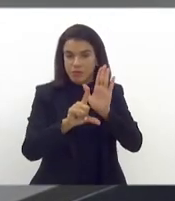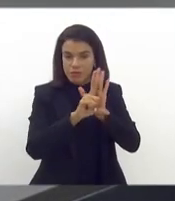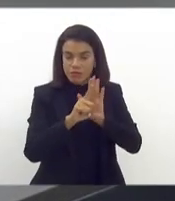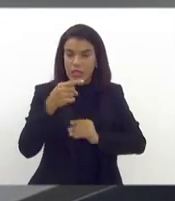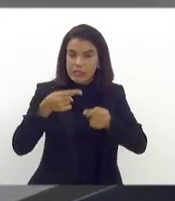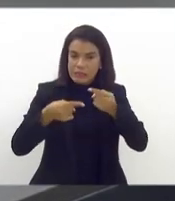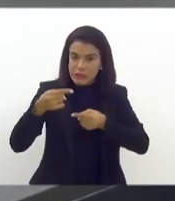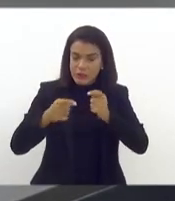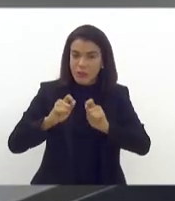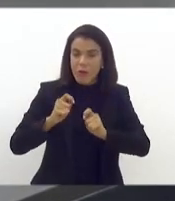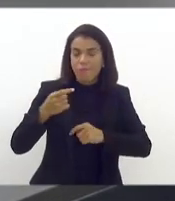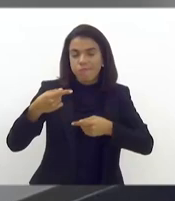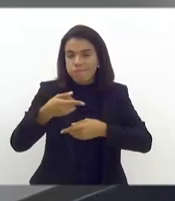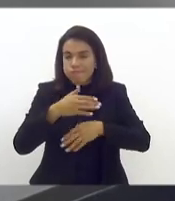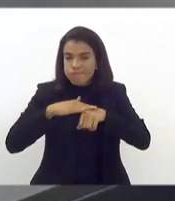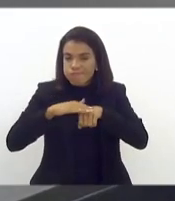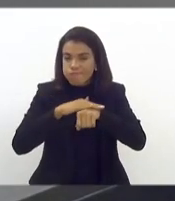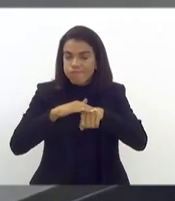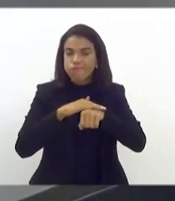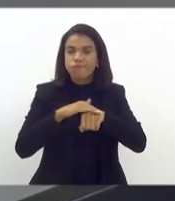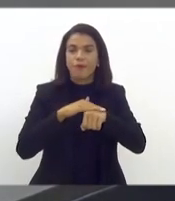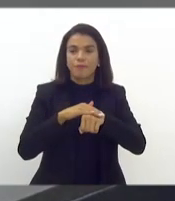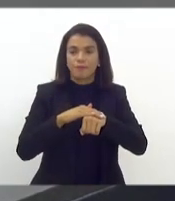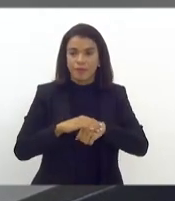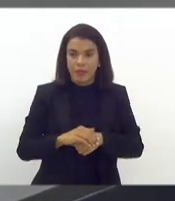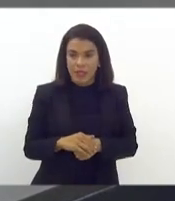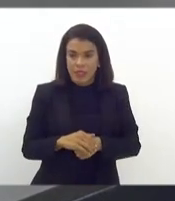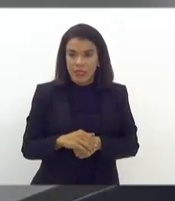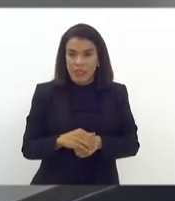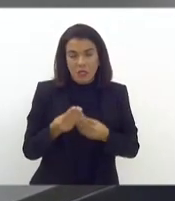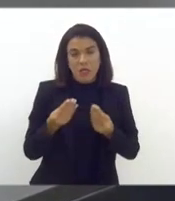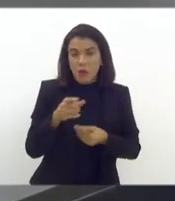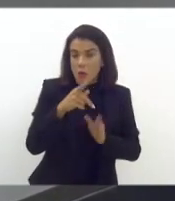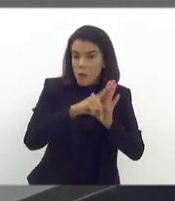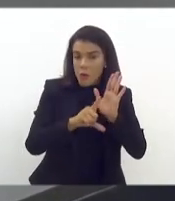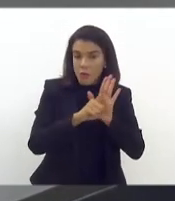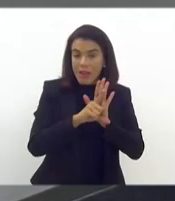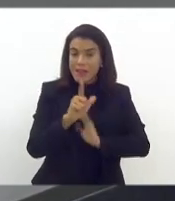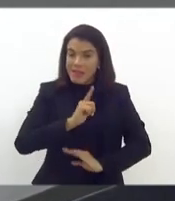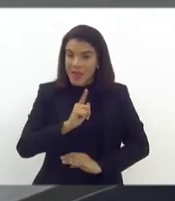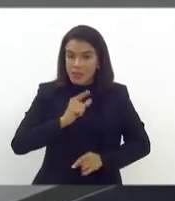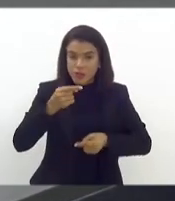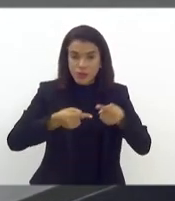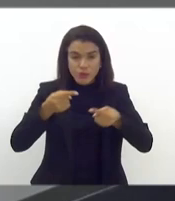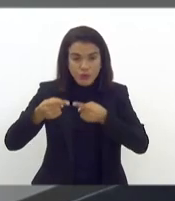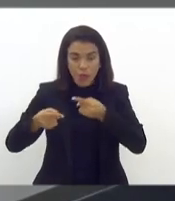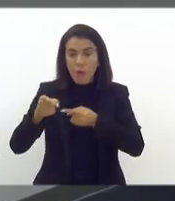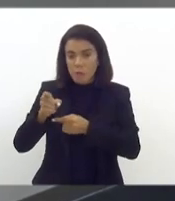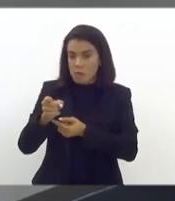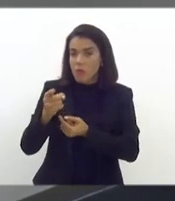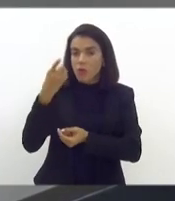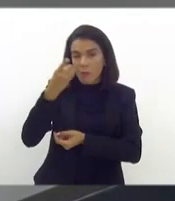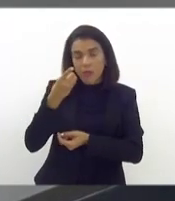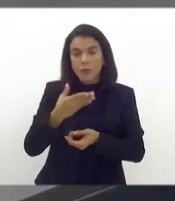gente defere vista, só não defere vista quando ele já está em votação. Então, como o projeto está na discussão, Vossa Excelência